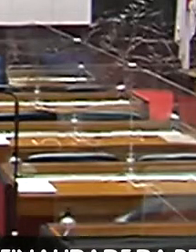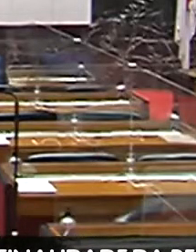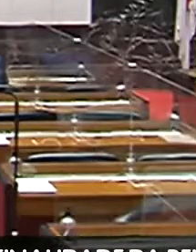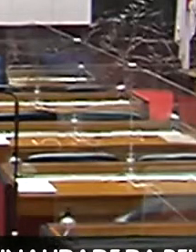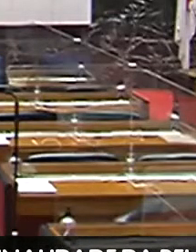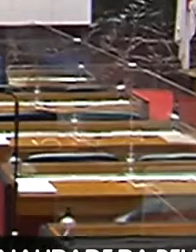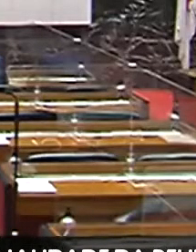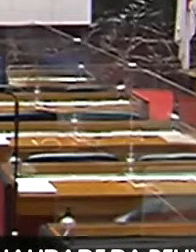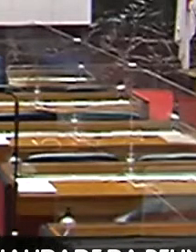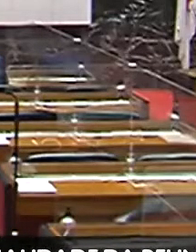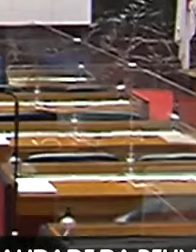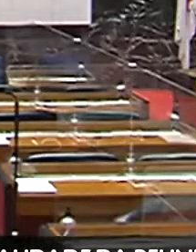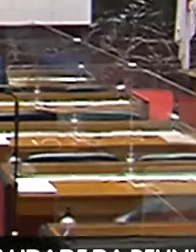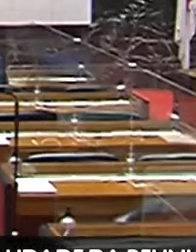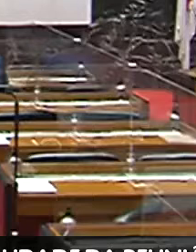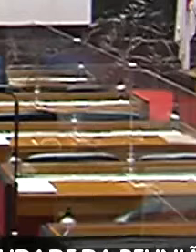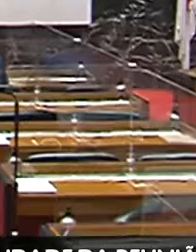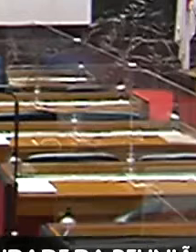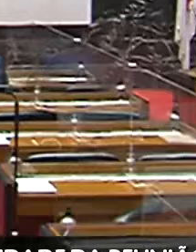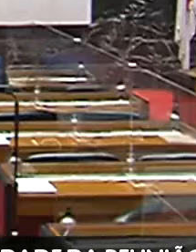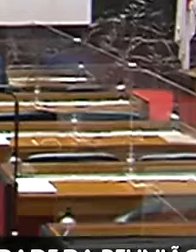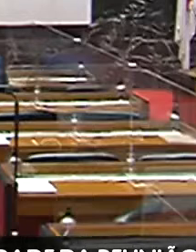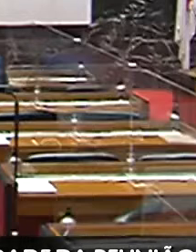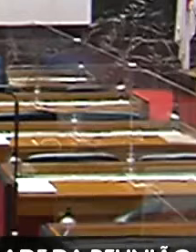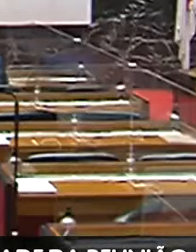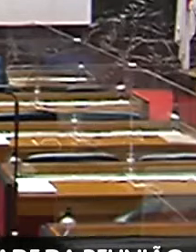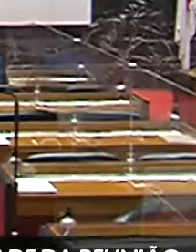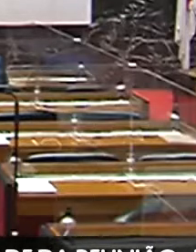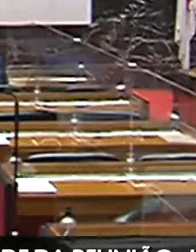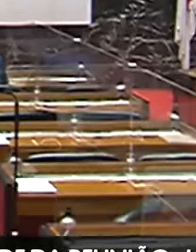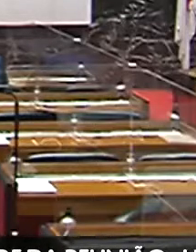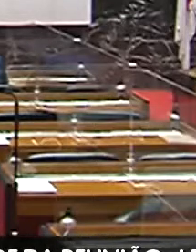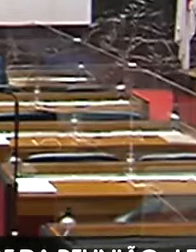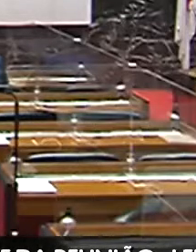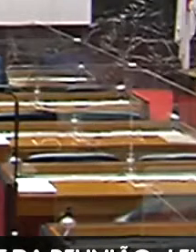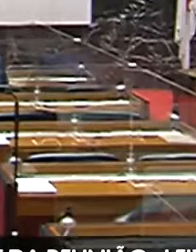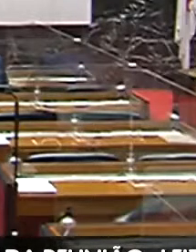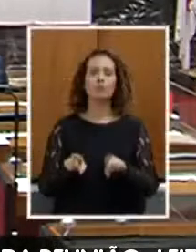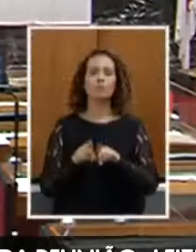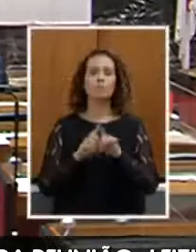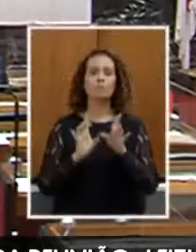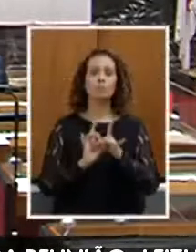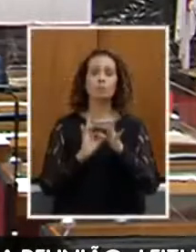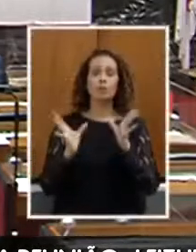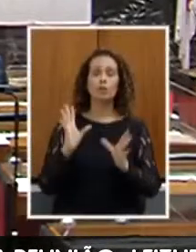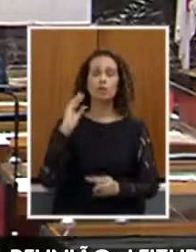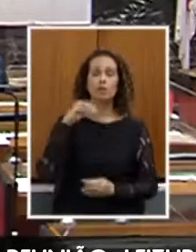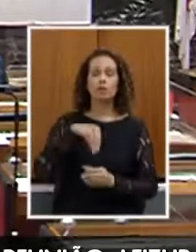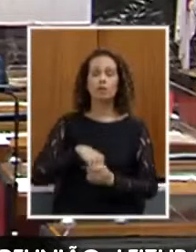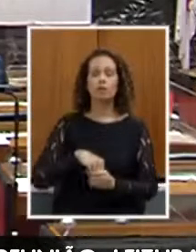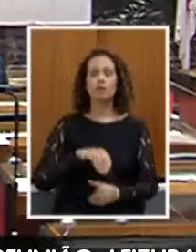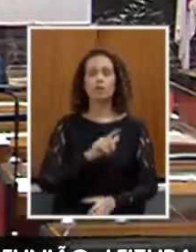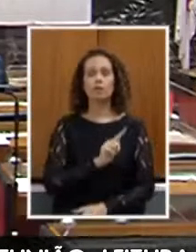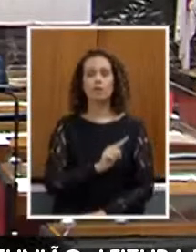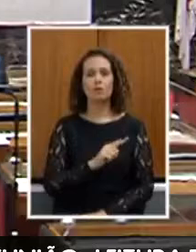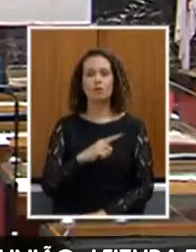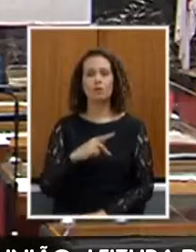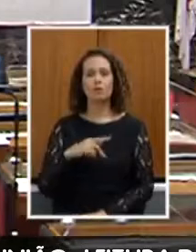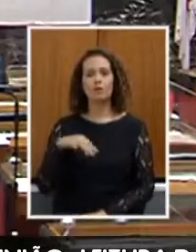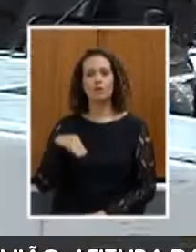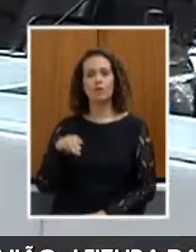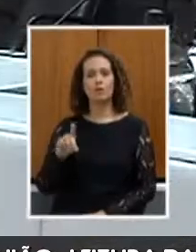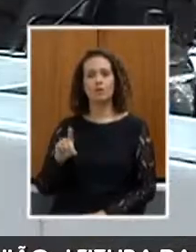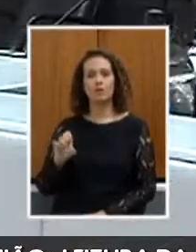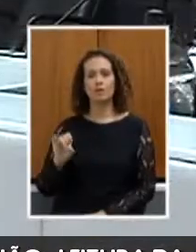75, substituindo o índice geral de preço, disponibilidade interna e GPMDI, como